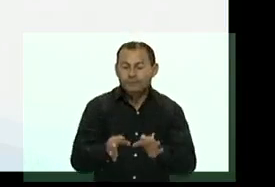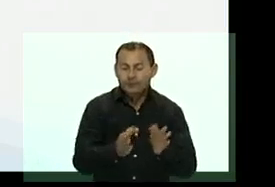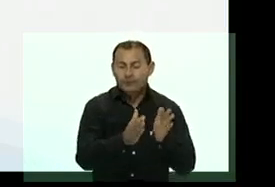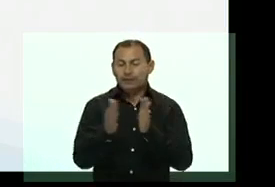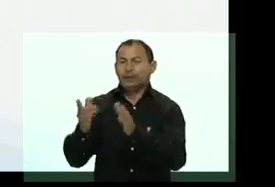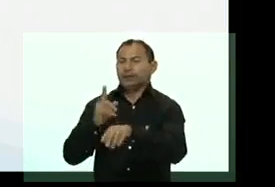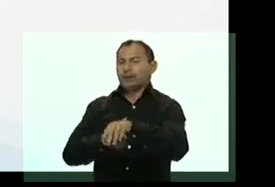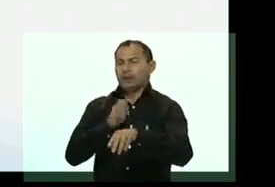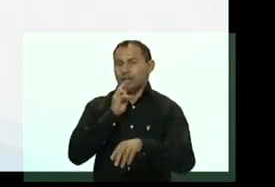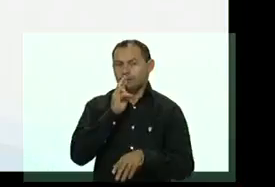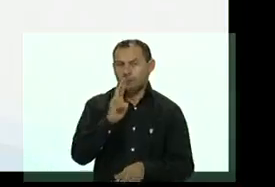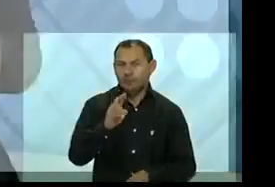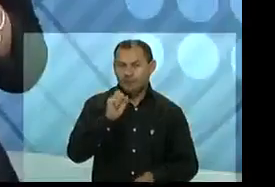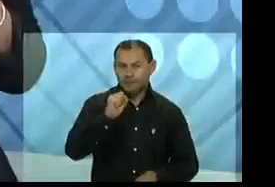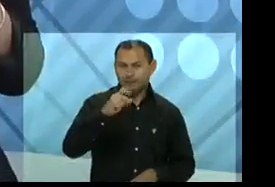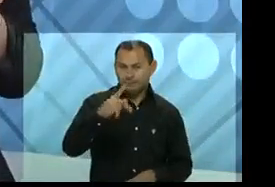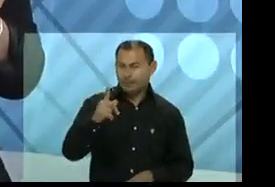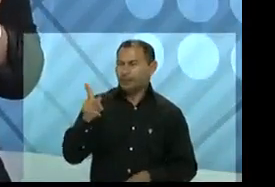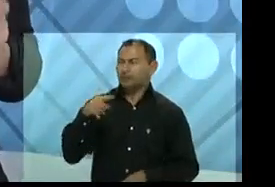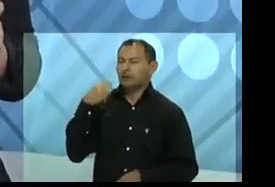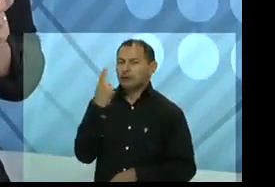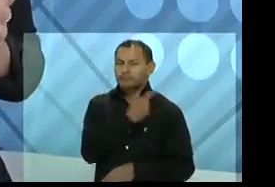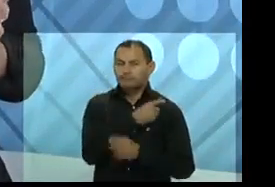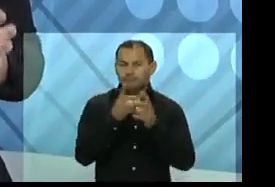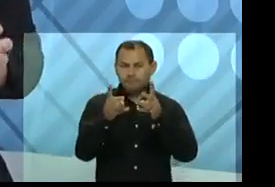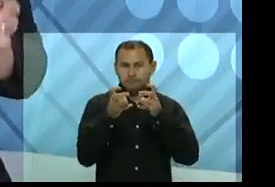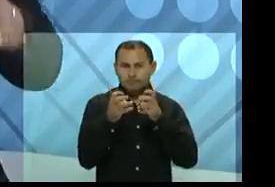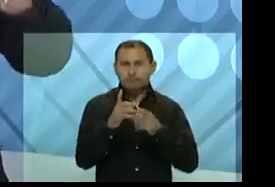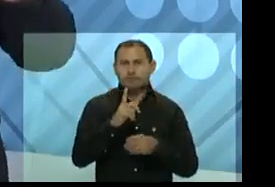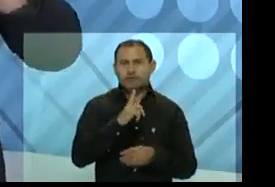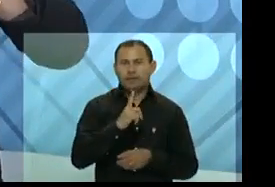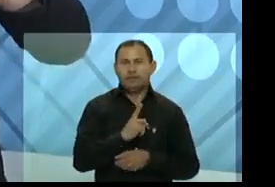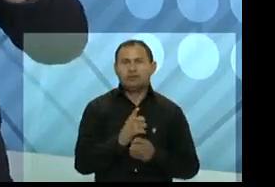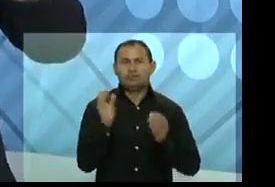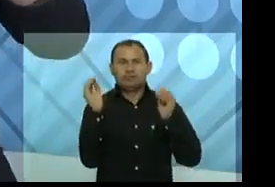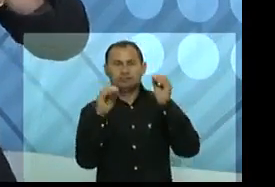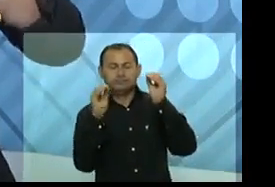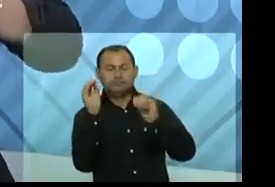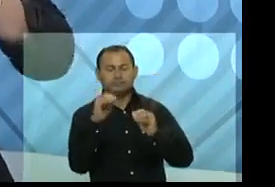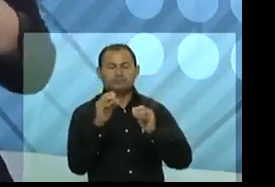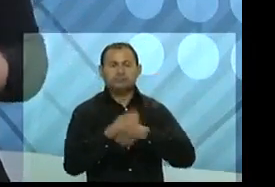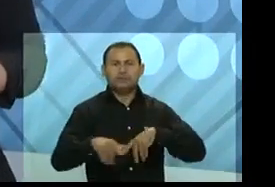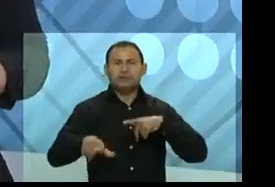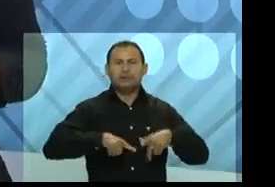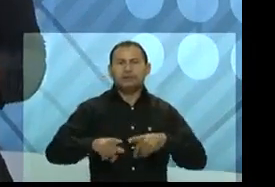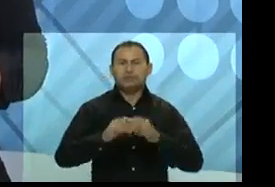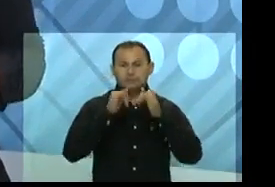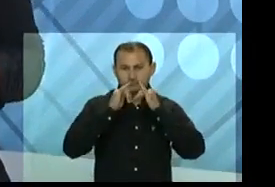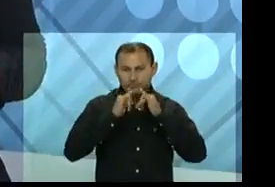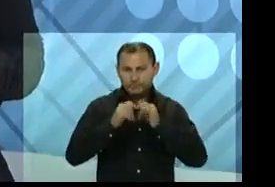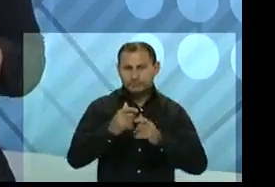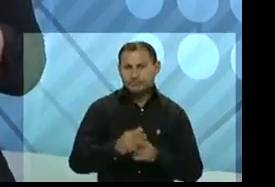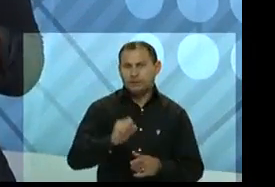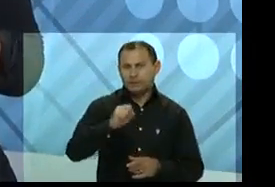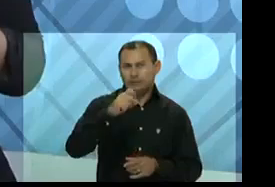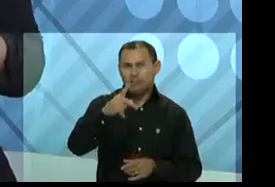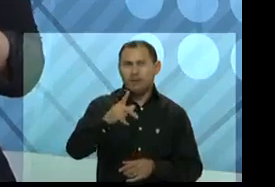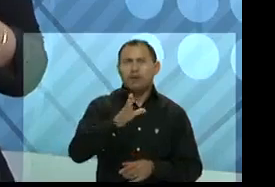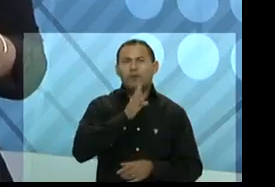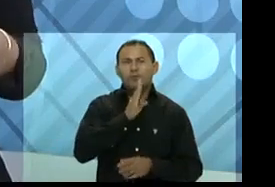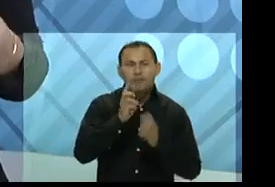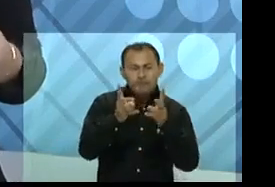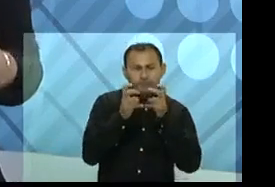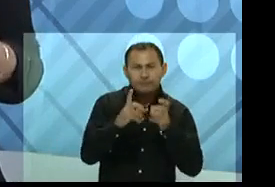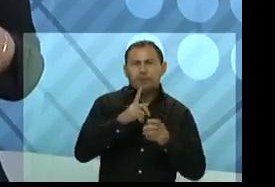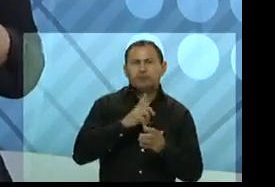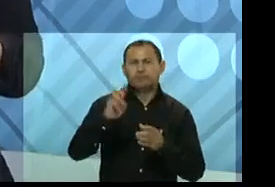formos resolver essa situação, nós vamos perceber que nós vamos ter, montando, trabalhando com os dados do problema, a gente vai perceber que